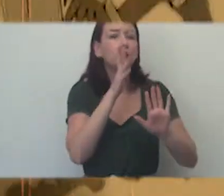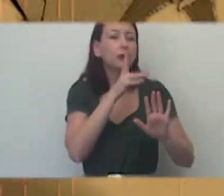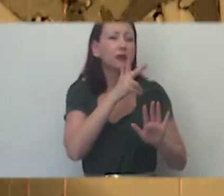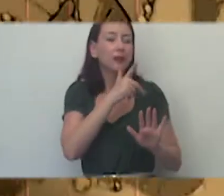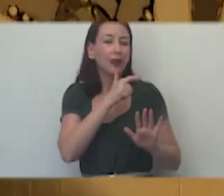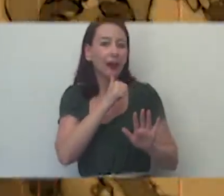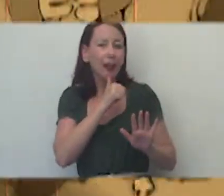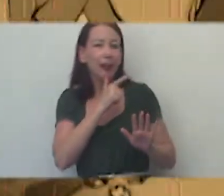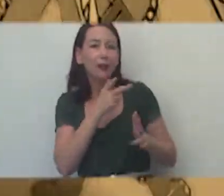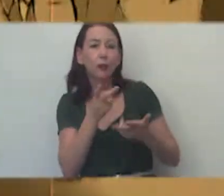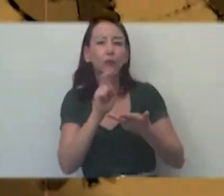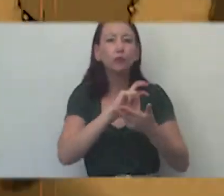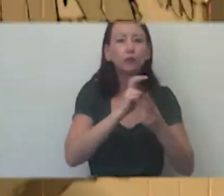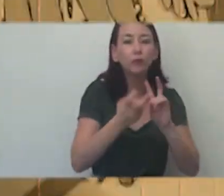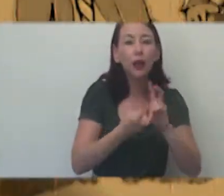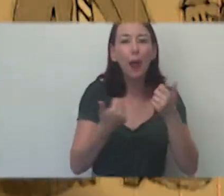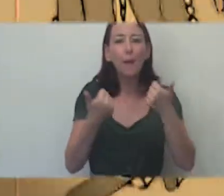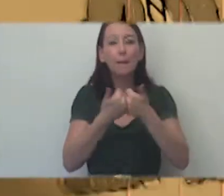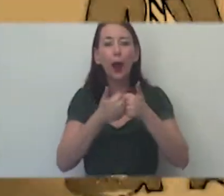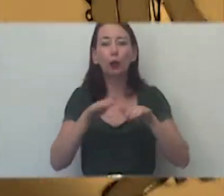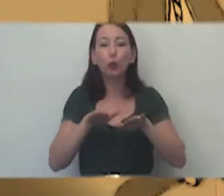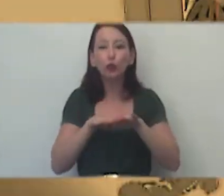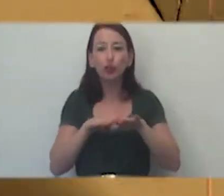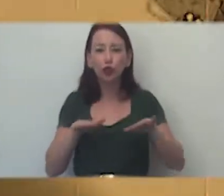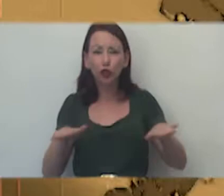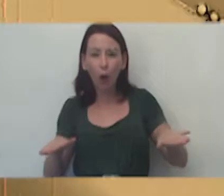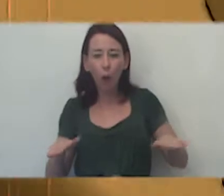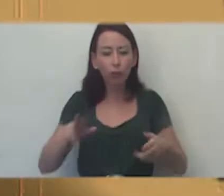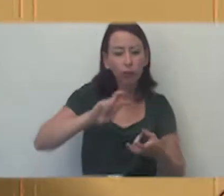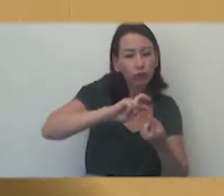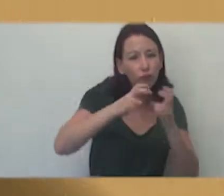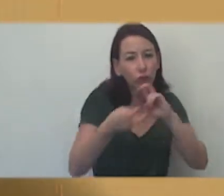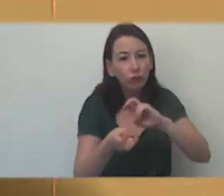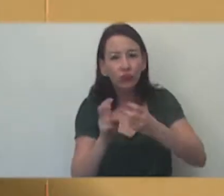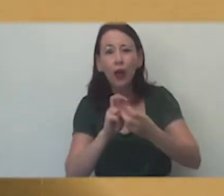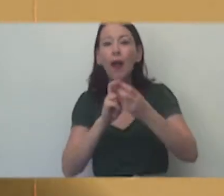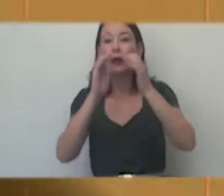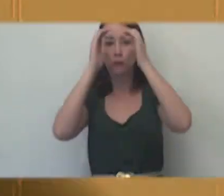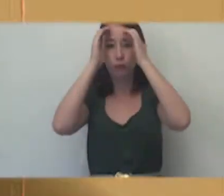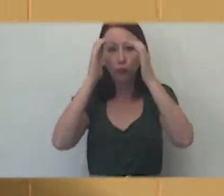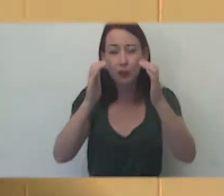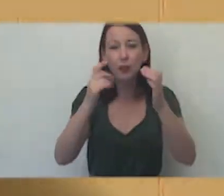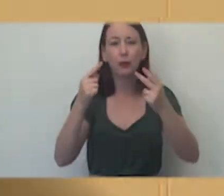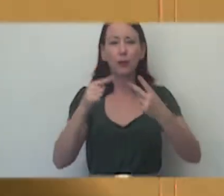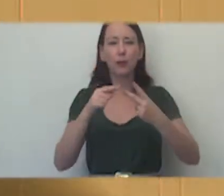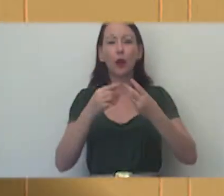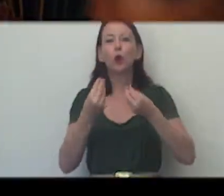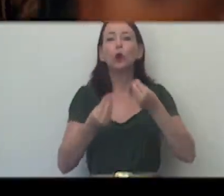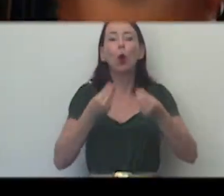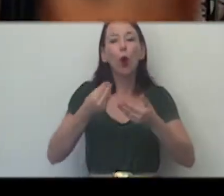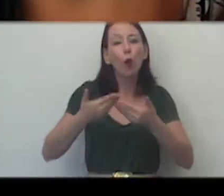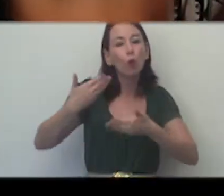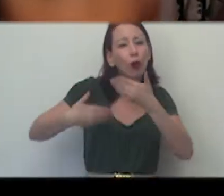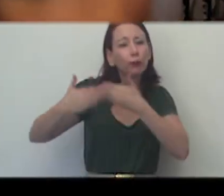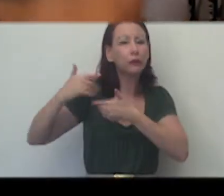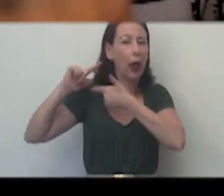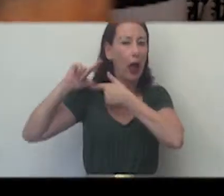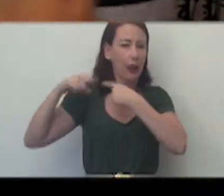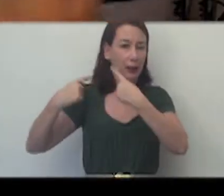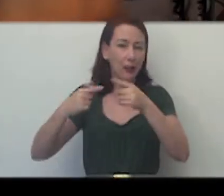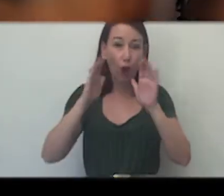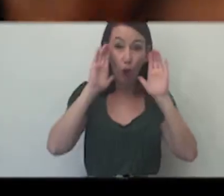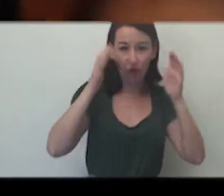jogada próxima ao solo e foca no maior aprendizado ao respeito, aos rituais e aos preceitos